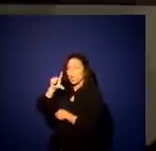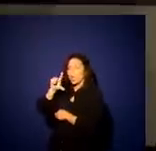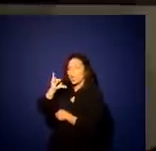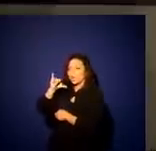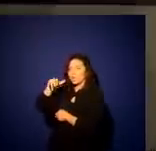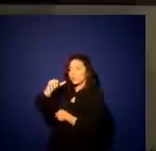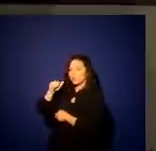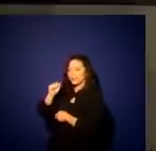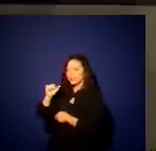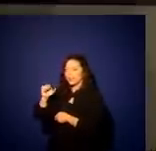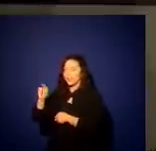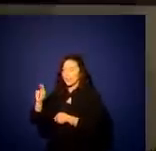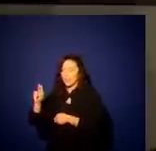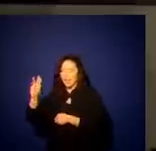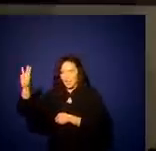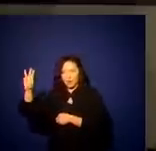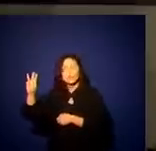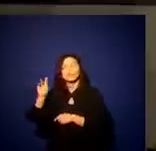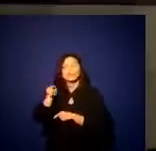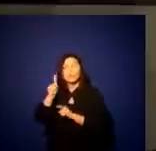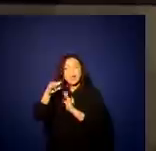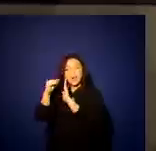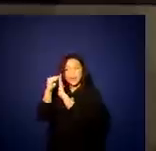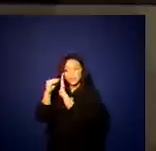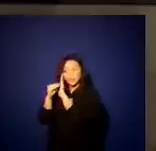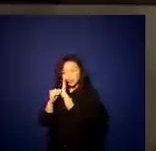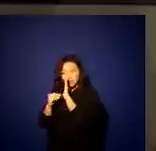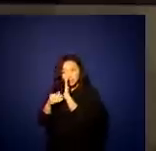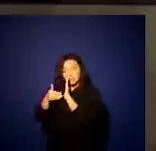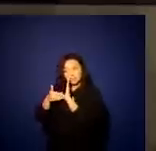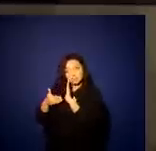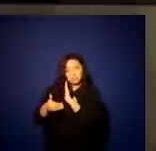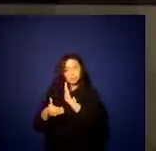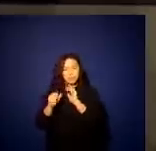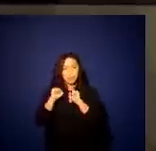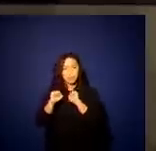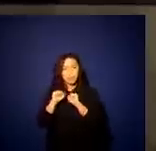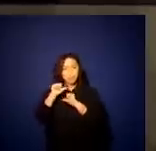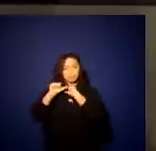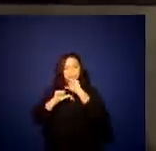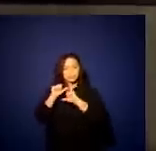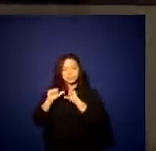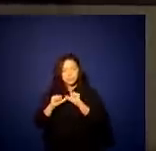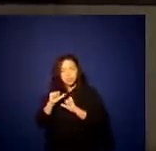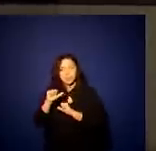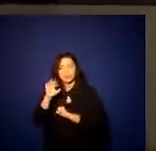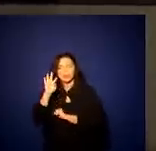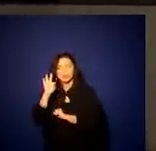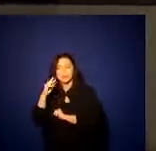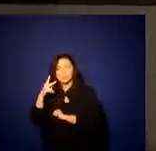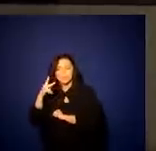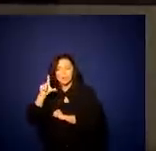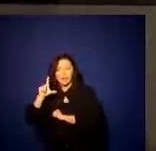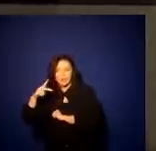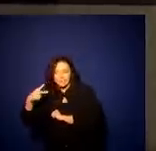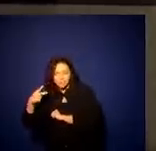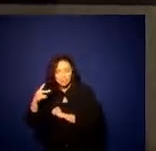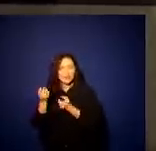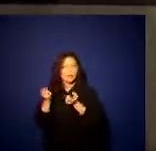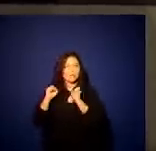uma agenda que é uma agenda de já tem disso gente talvez mudar até LP tem indícios de Talvez